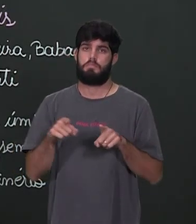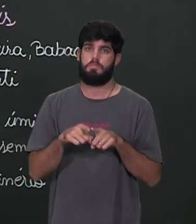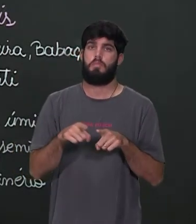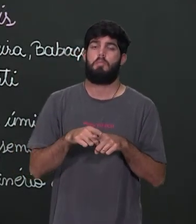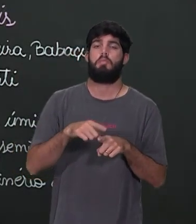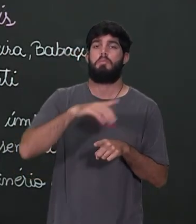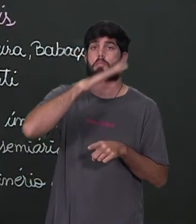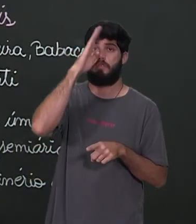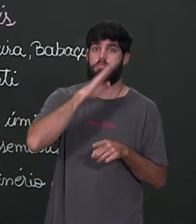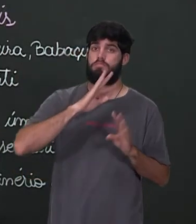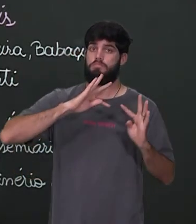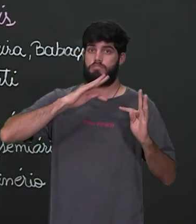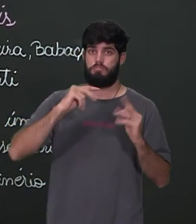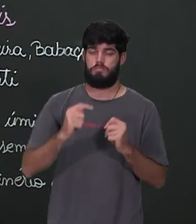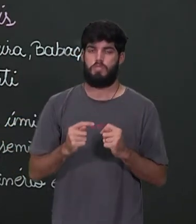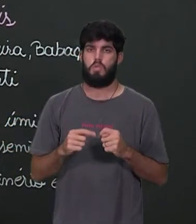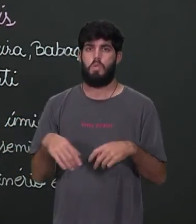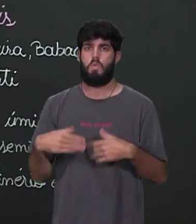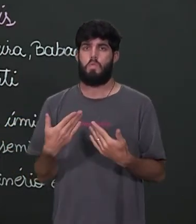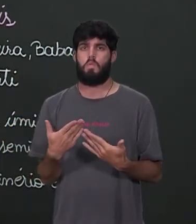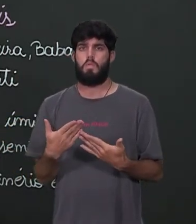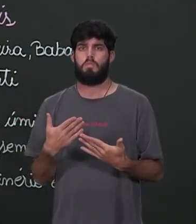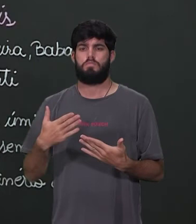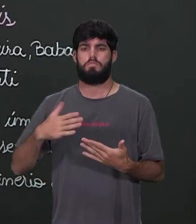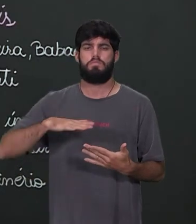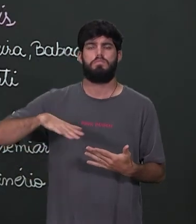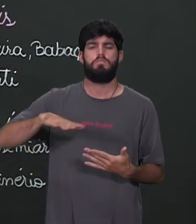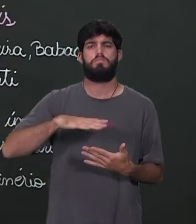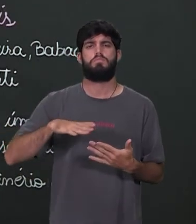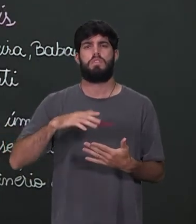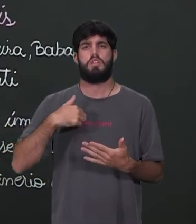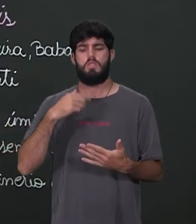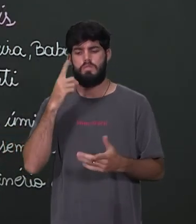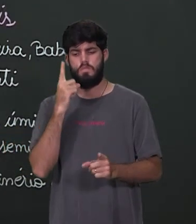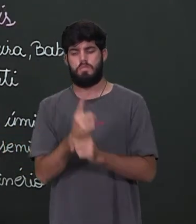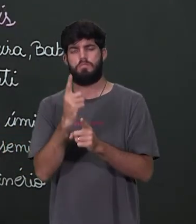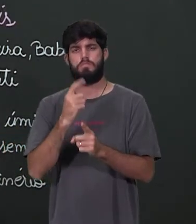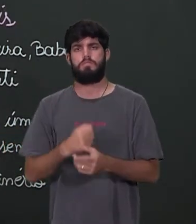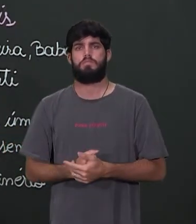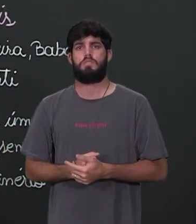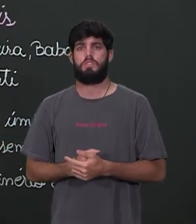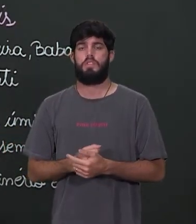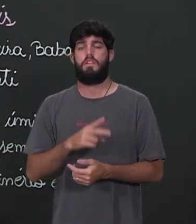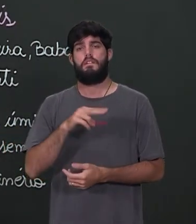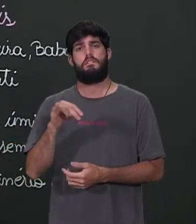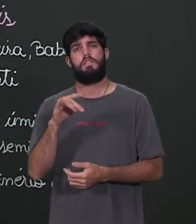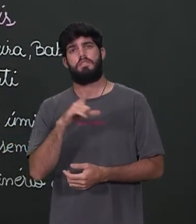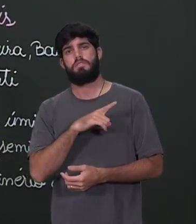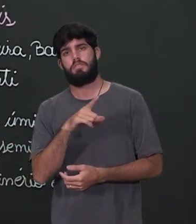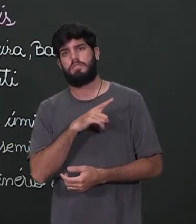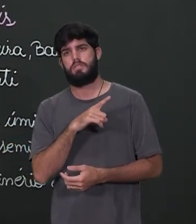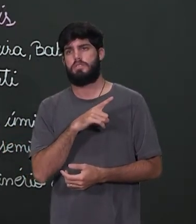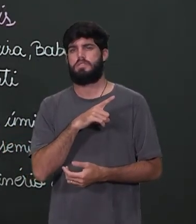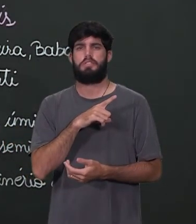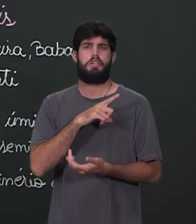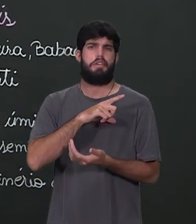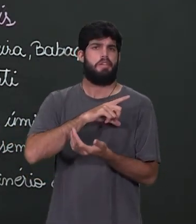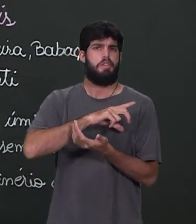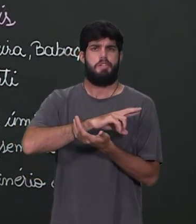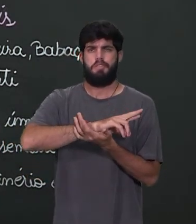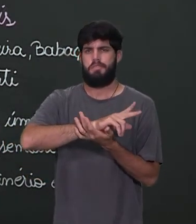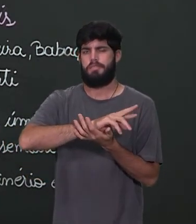Que tipo de vegetação é essa que eu acho nessa Mata do Cocais? Eu vou ter tanto palmeiras, babaçu,